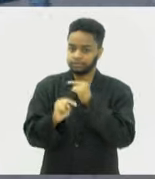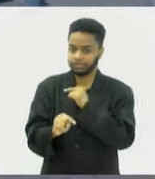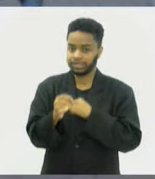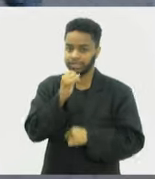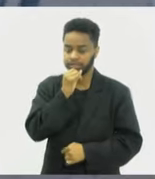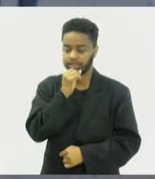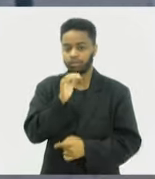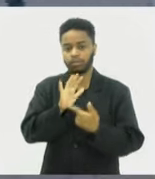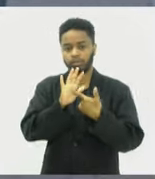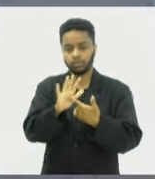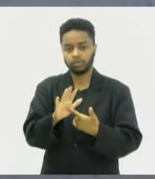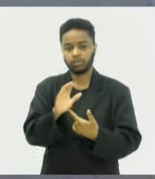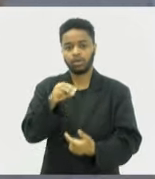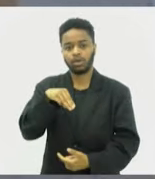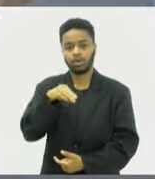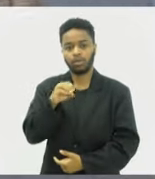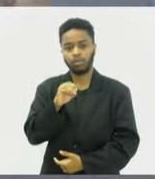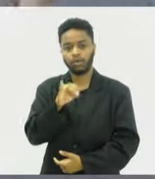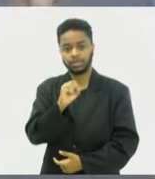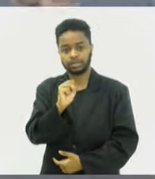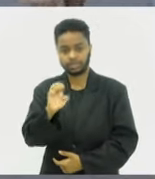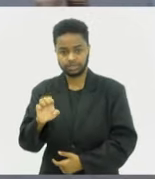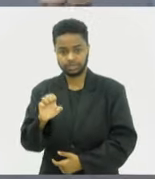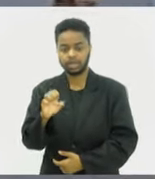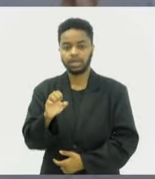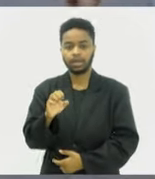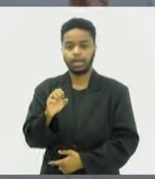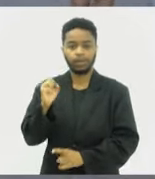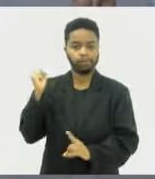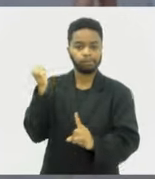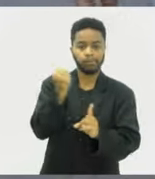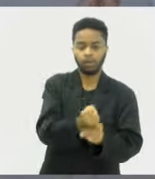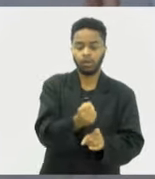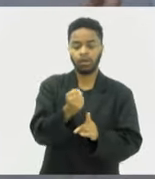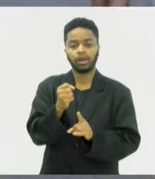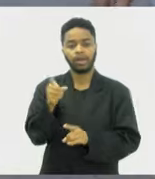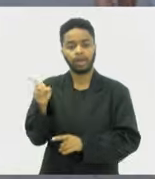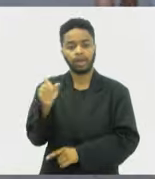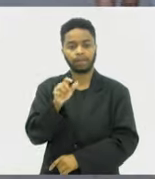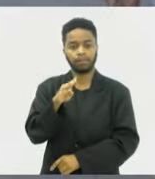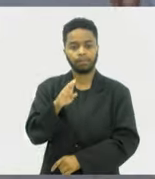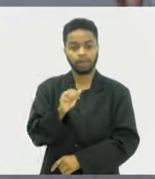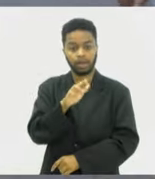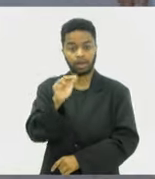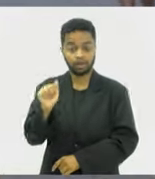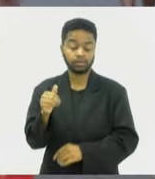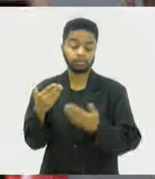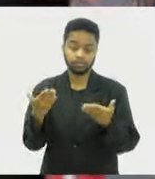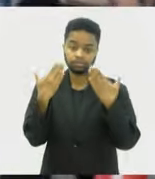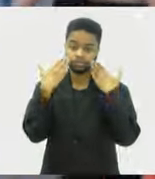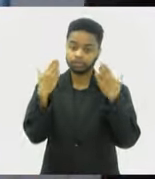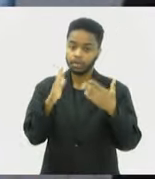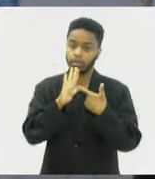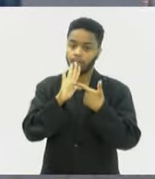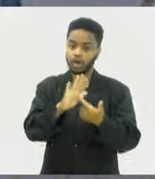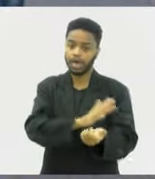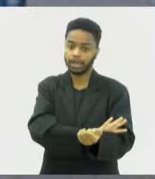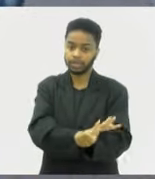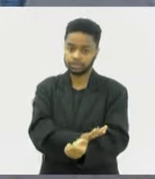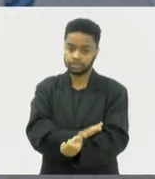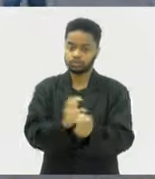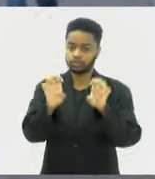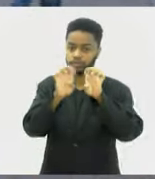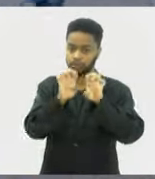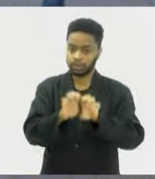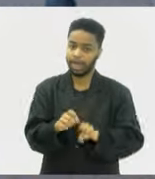Moise Kabagambi, que foi um refugiado congolês que foi assassinado na Barra da Tijuca, o que escancarou o racismo